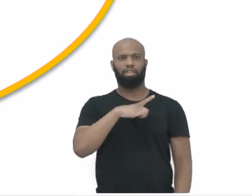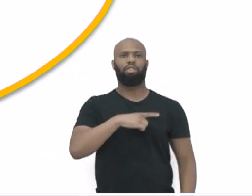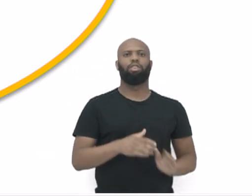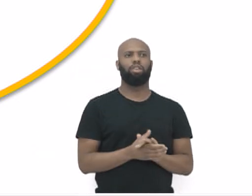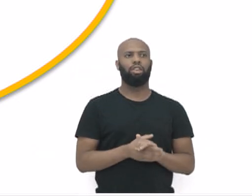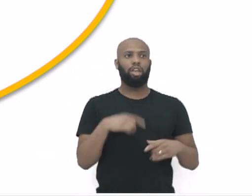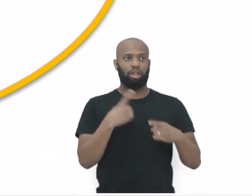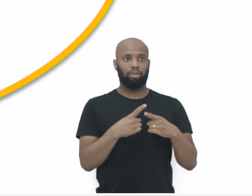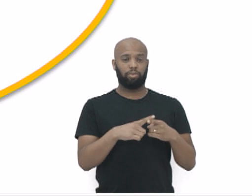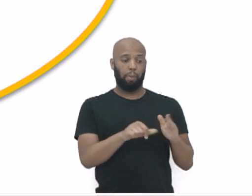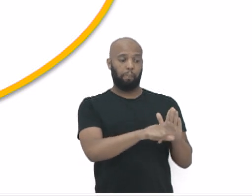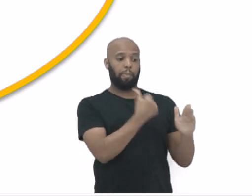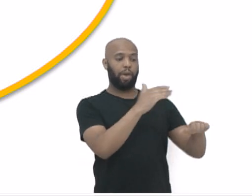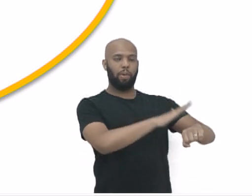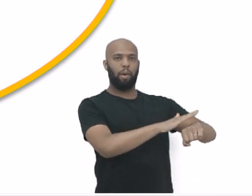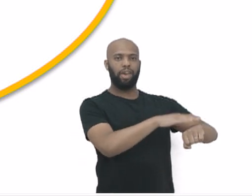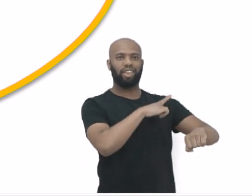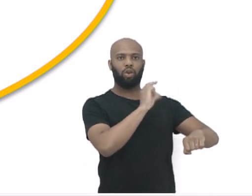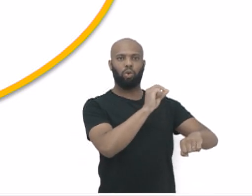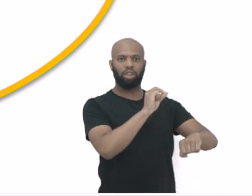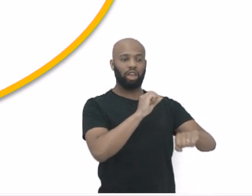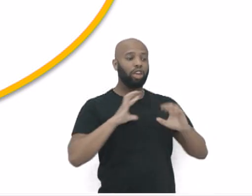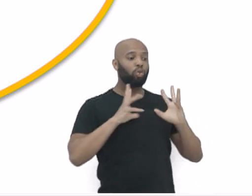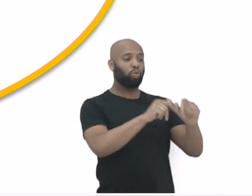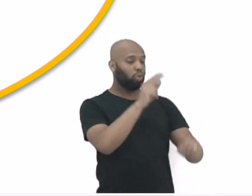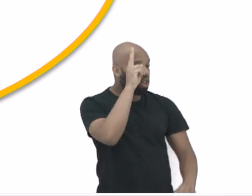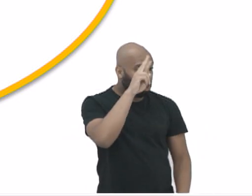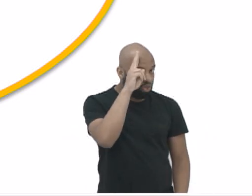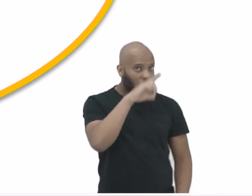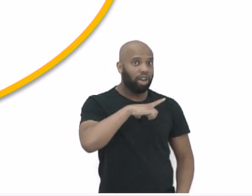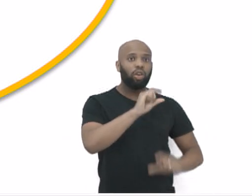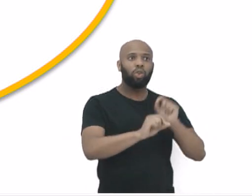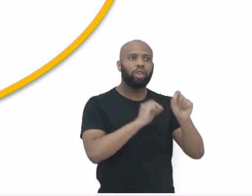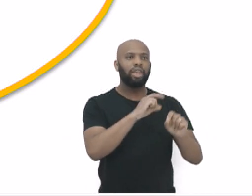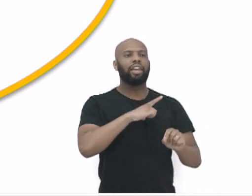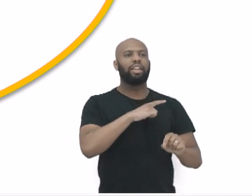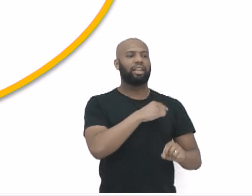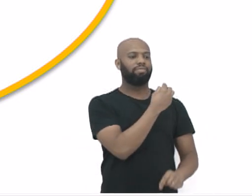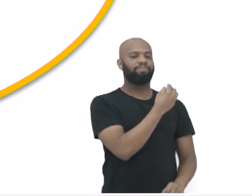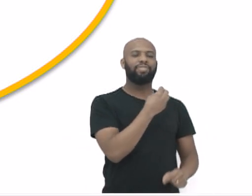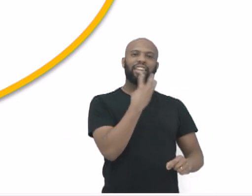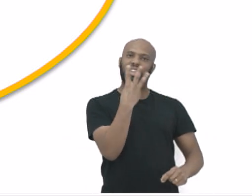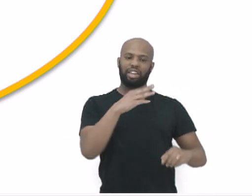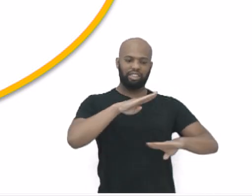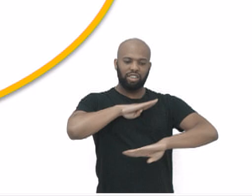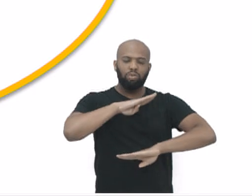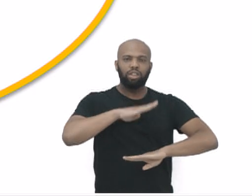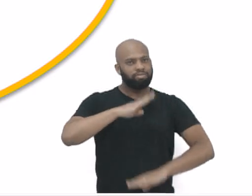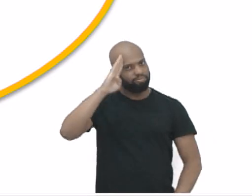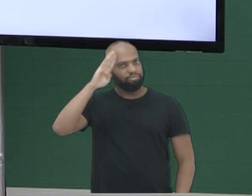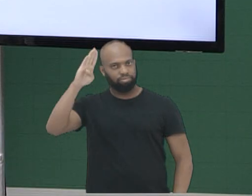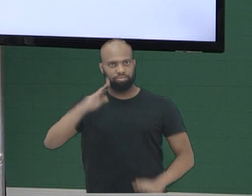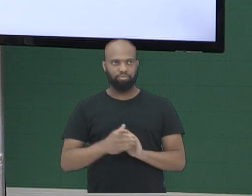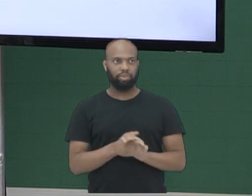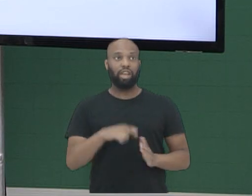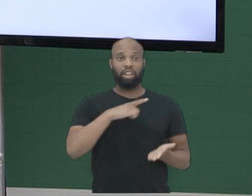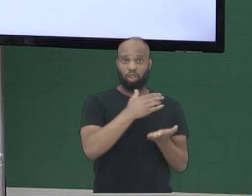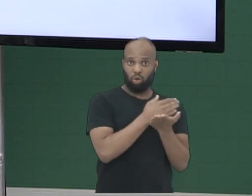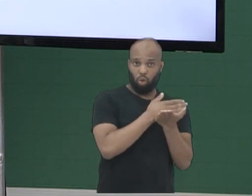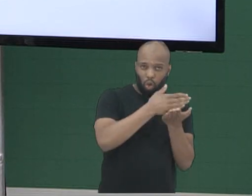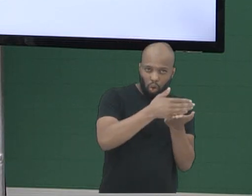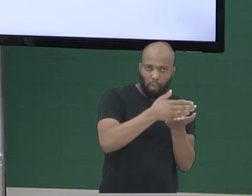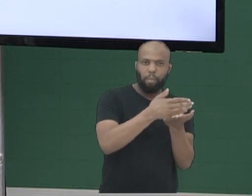uma menina com um livro, mas ela era uma mulher com o seu amante. Tão feliz que ela ficou de ter aquele livro emprestado para ela